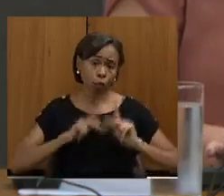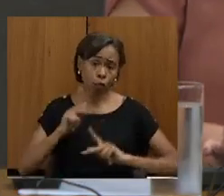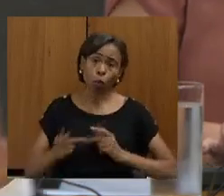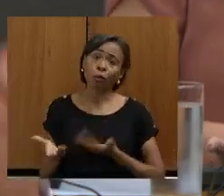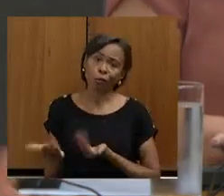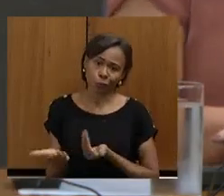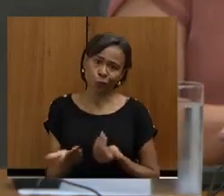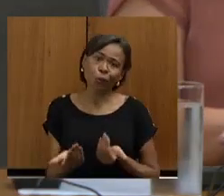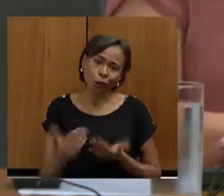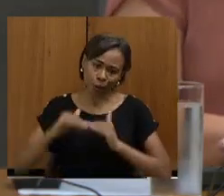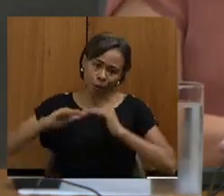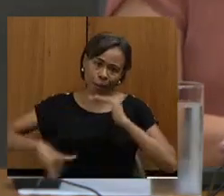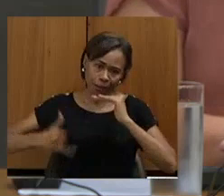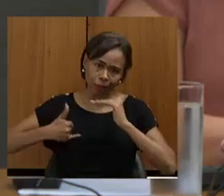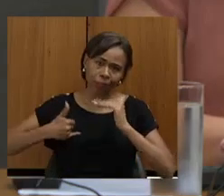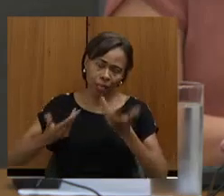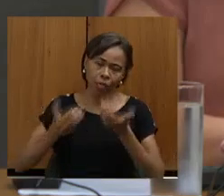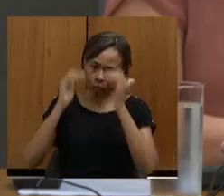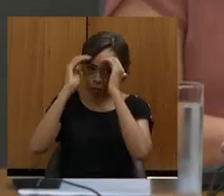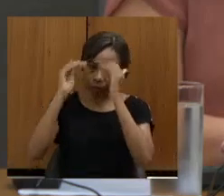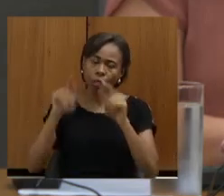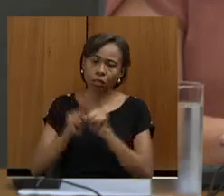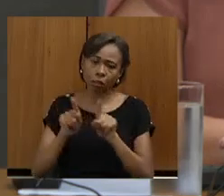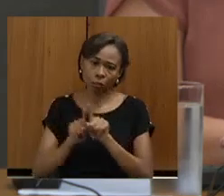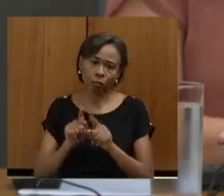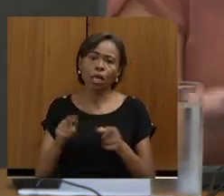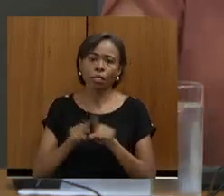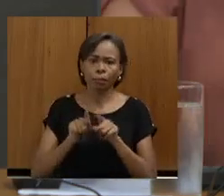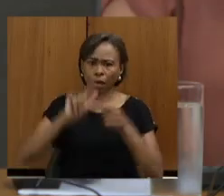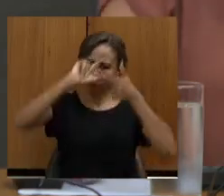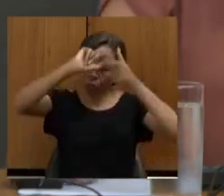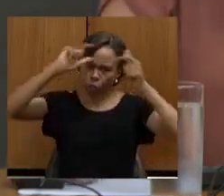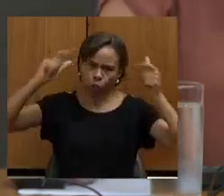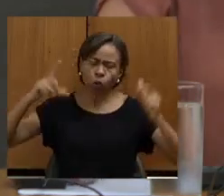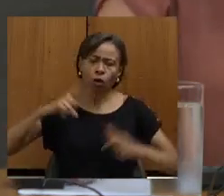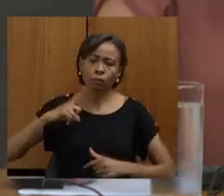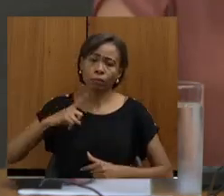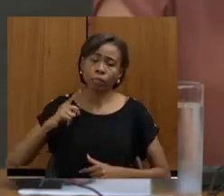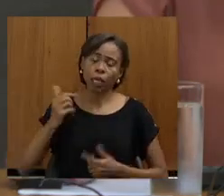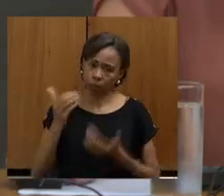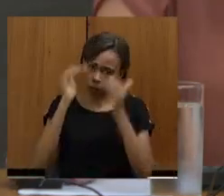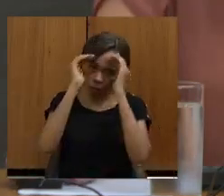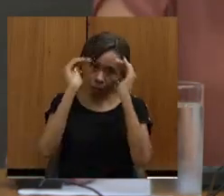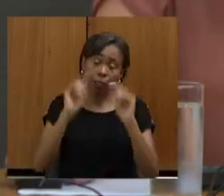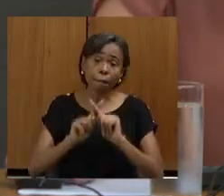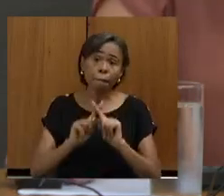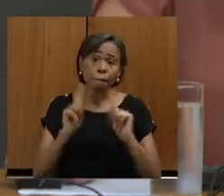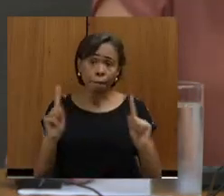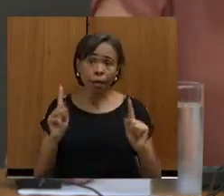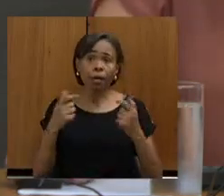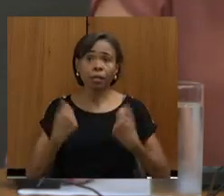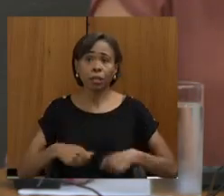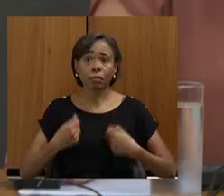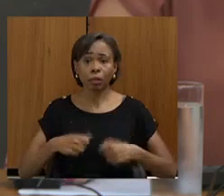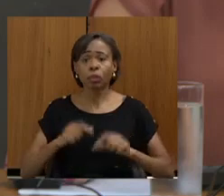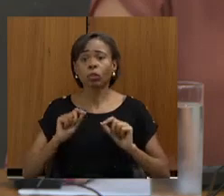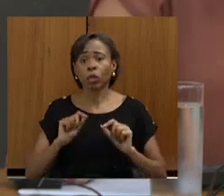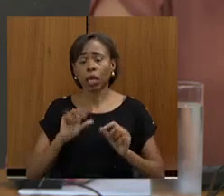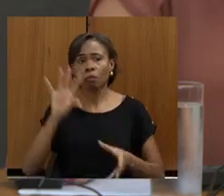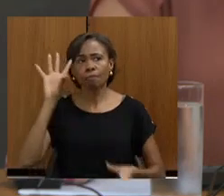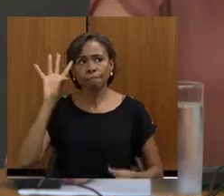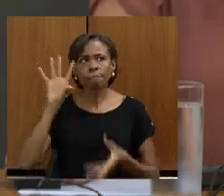menores, são pessoas com suas situações de neurodiversidade, e a gente respeita, mas nós precisamos chegar a uma